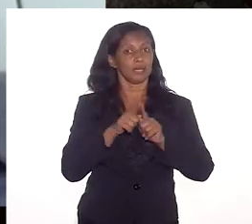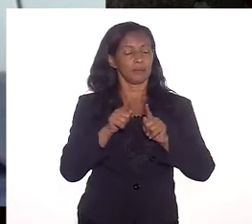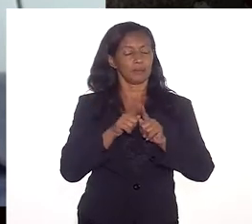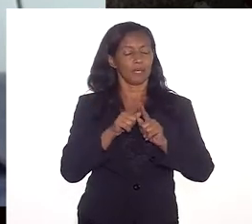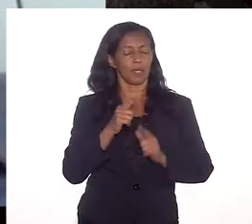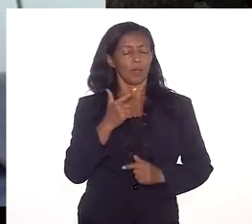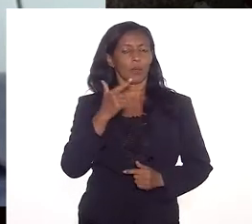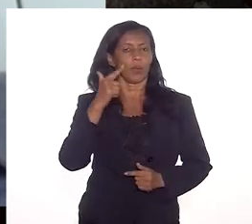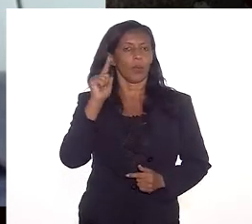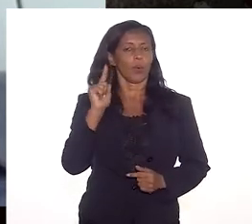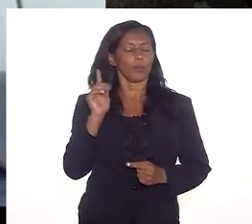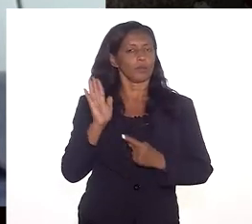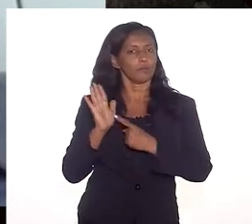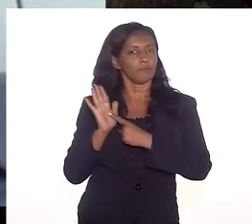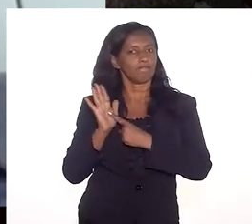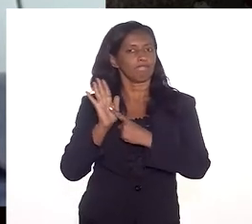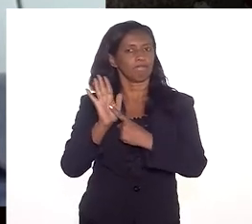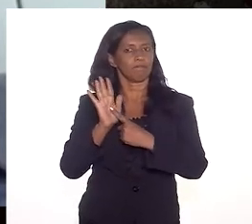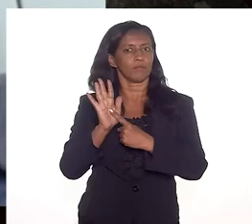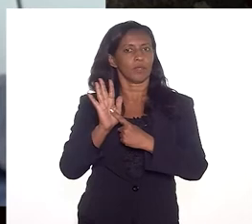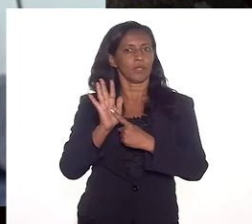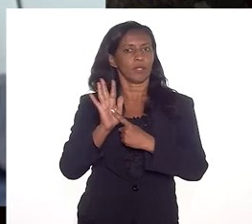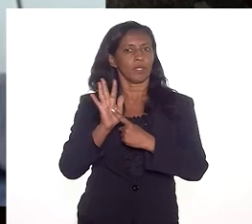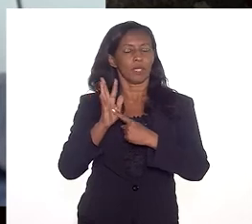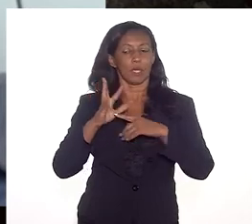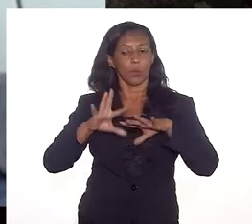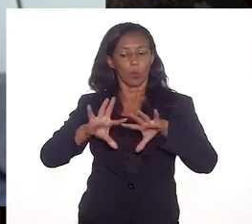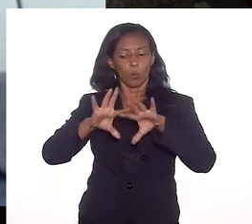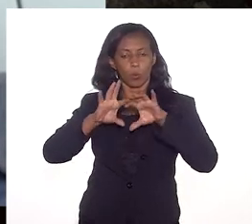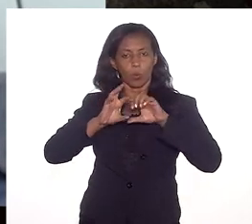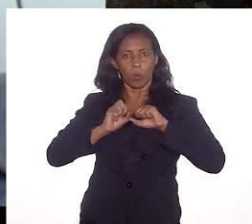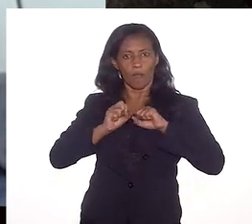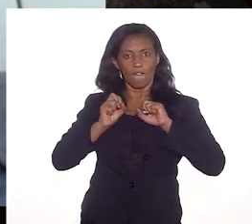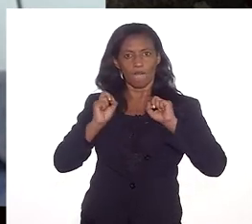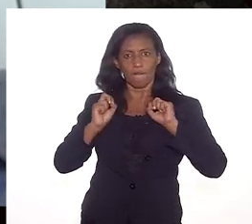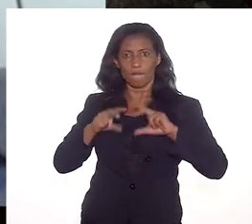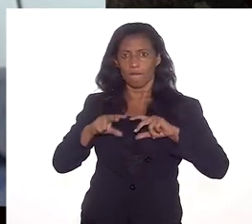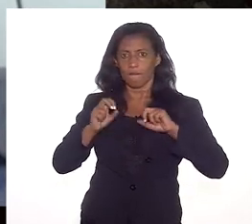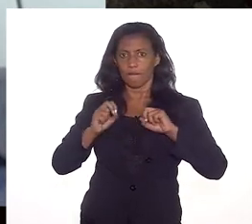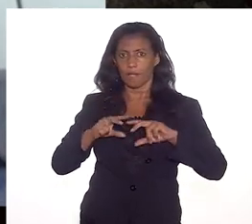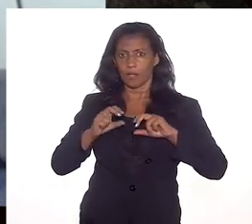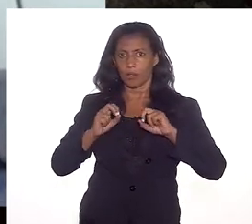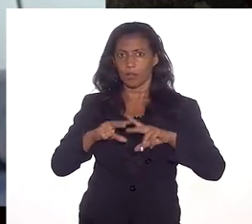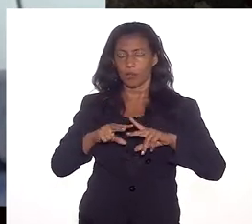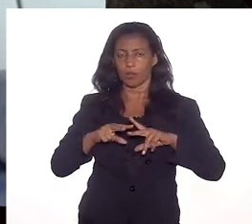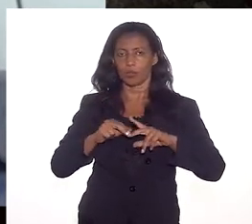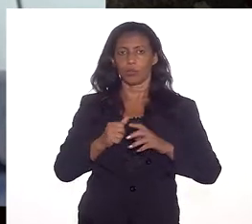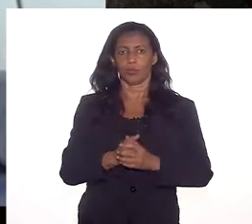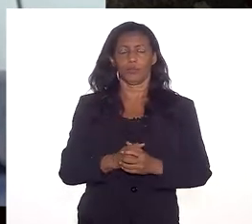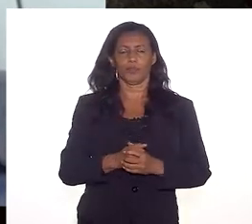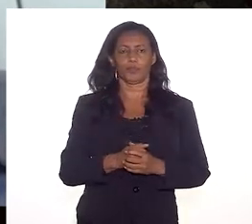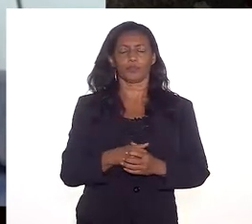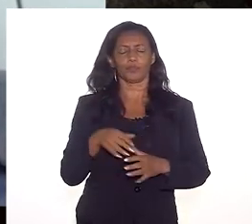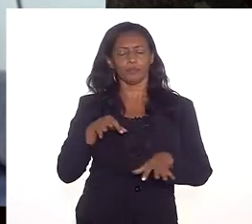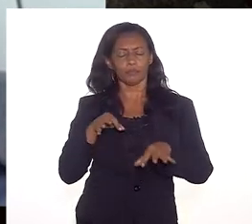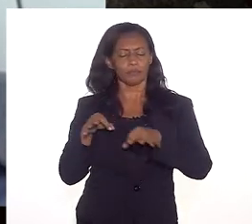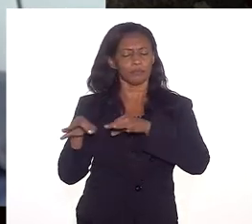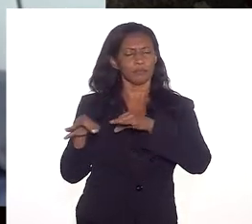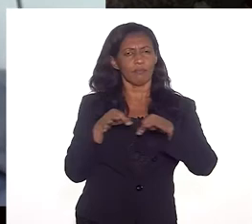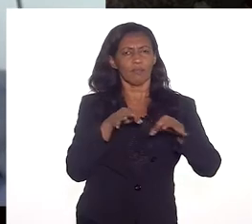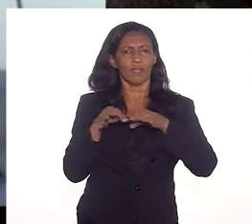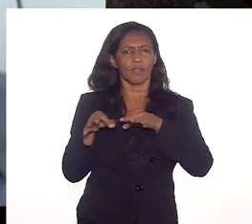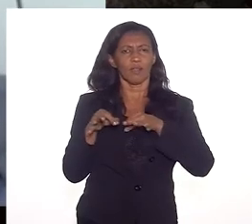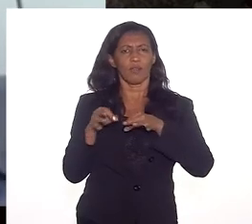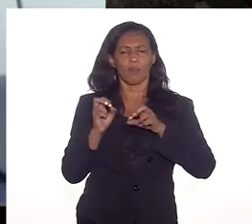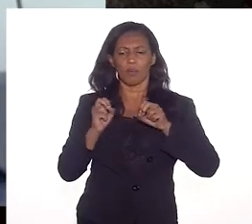outra ponta em que mostra que os receptores dos vírus, que são aquela forma